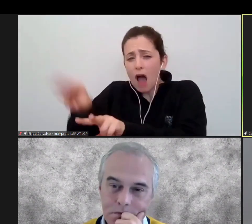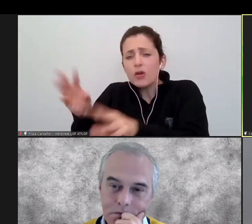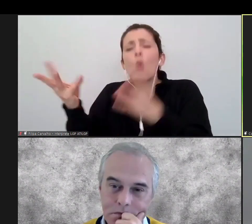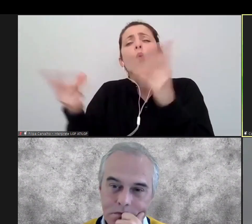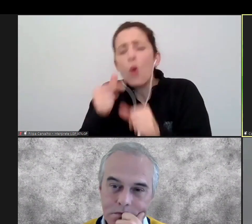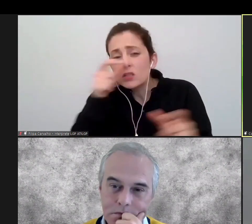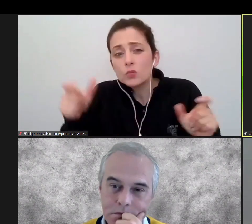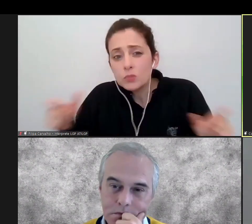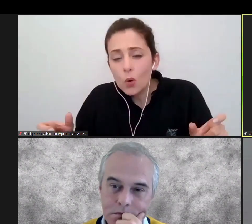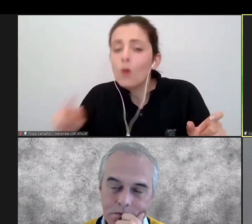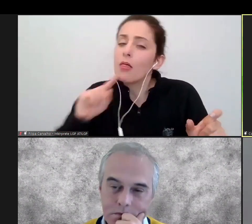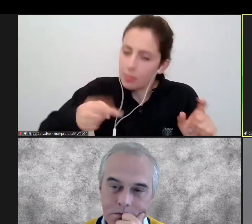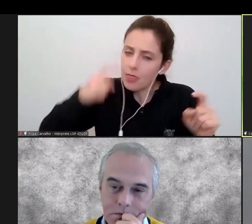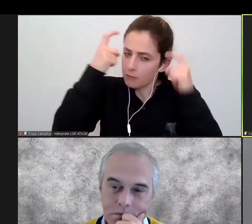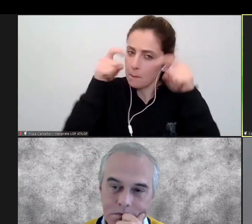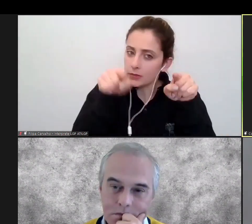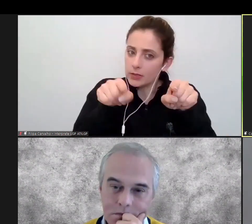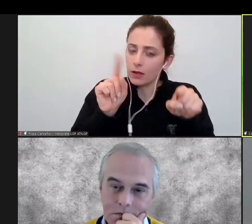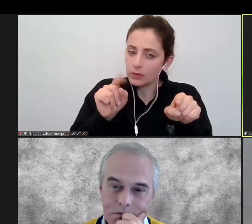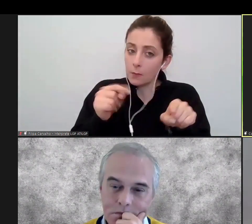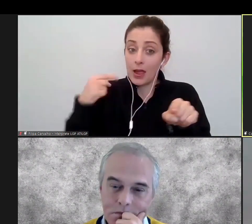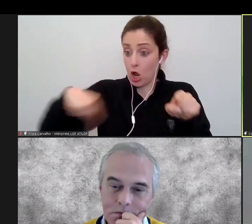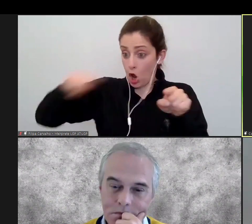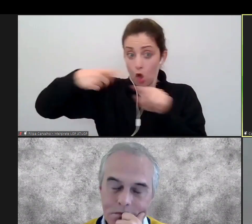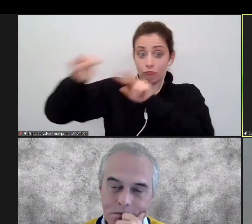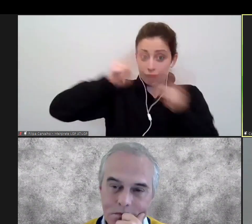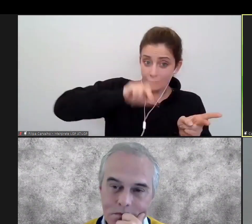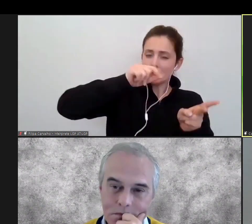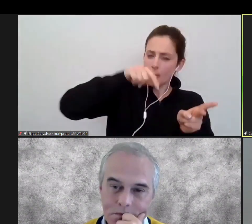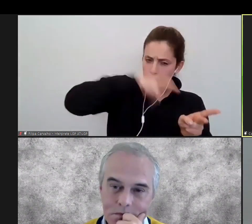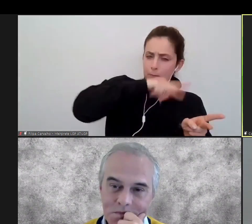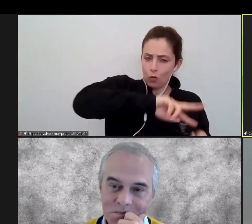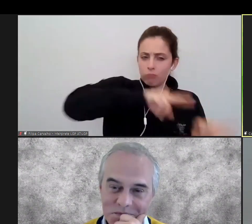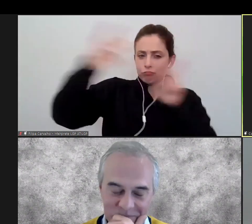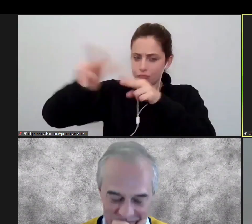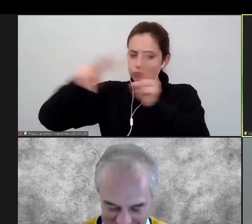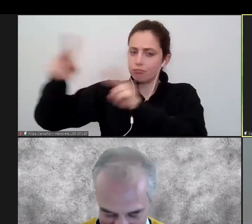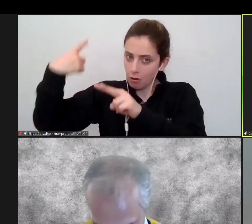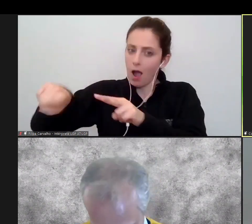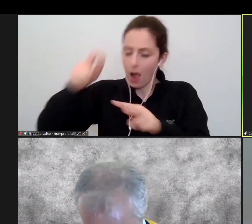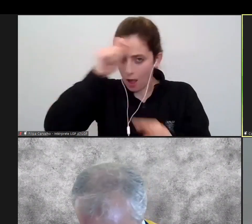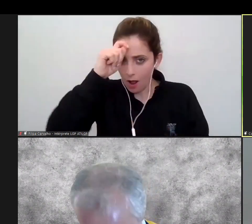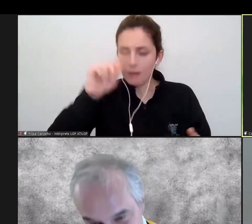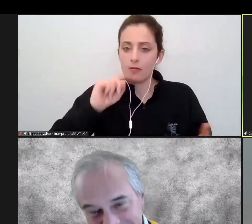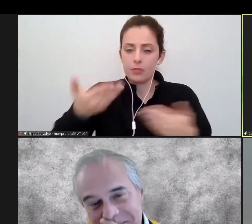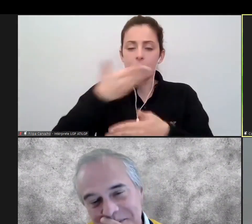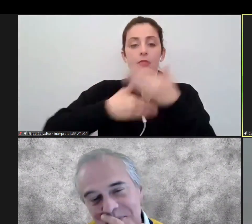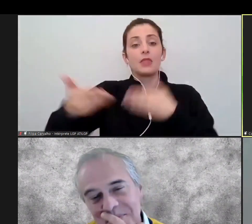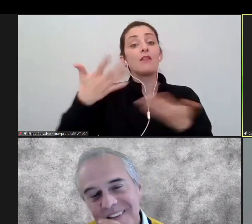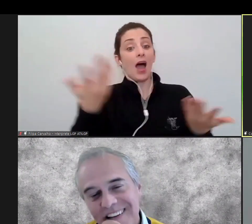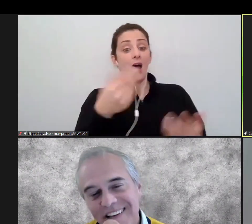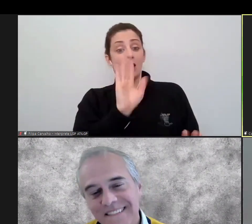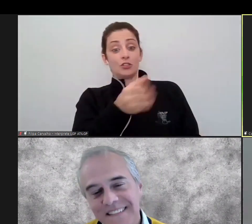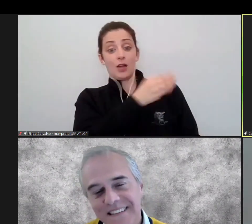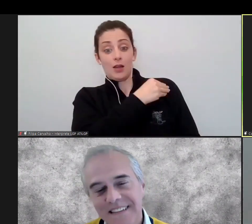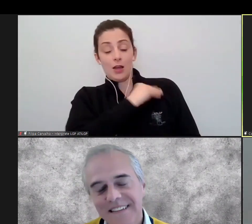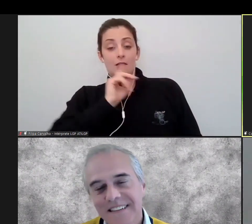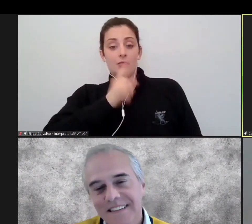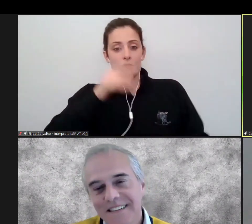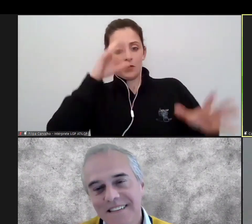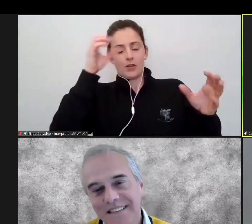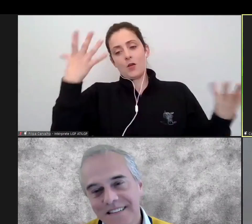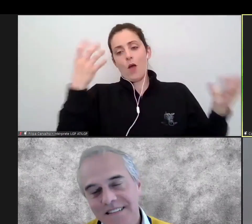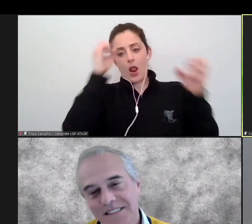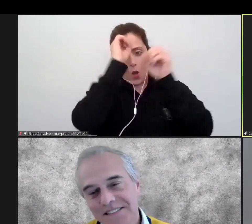é dramático. A Rita dizia muito bem que a Manuela já nos está a fazer sinal para concluirmos. Eu acho que sim, fica sempre, não é,